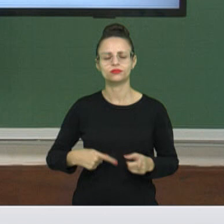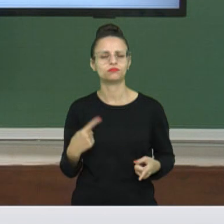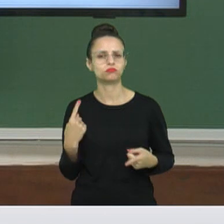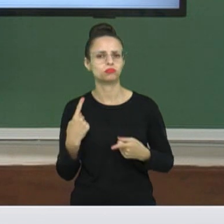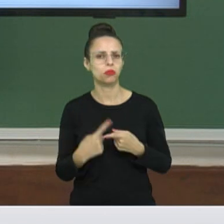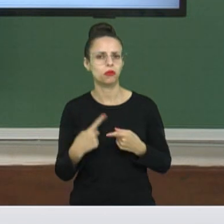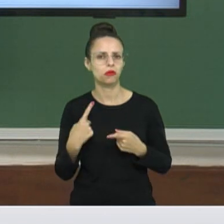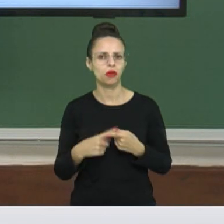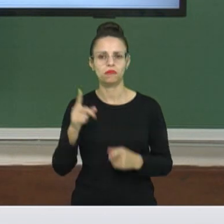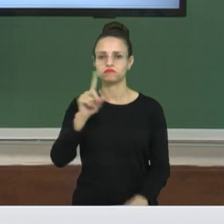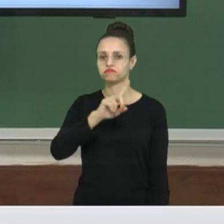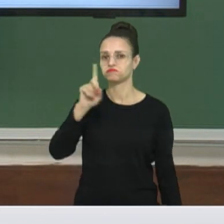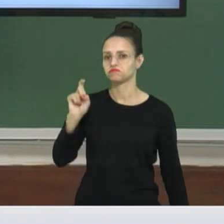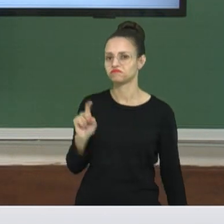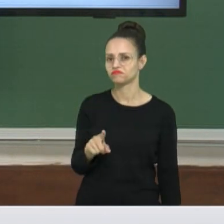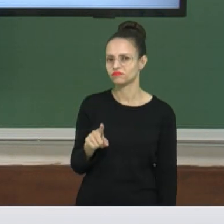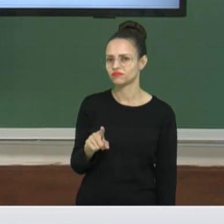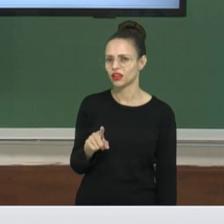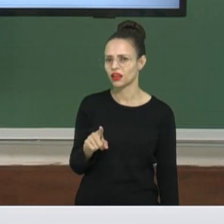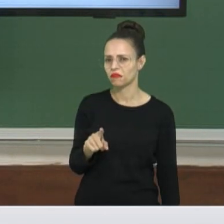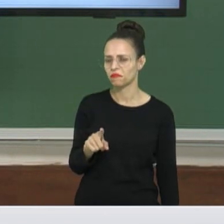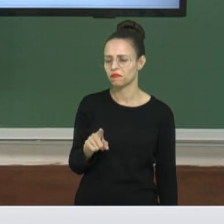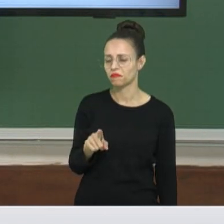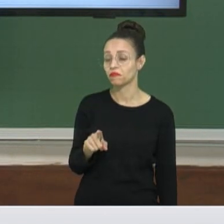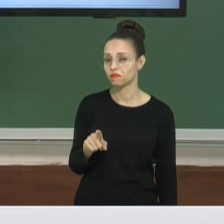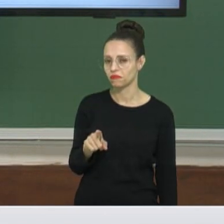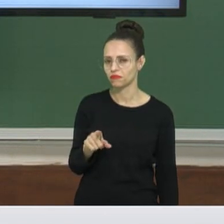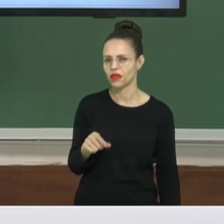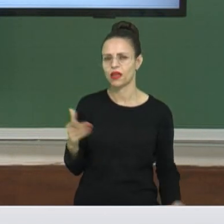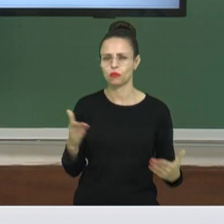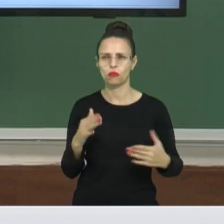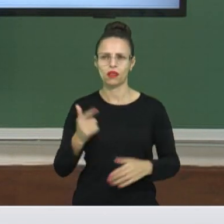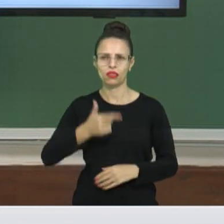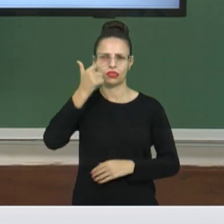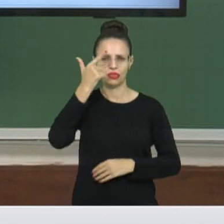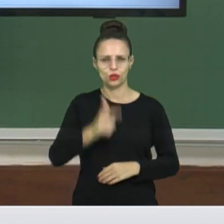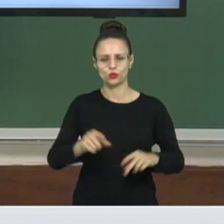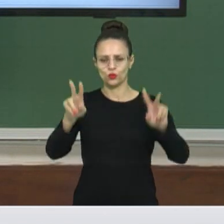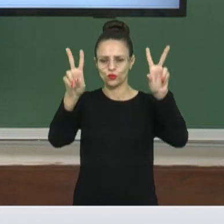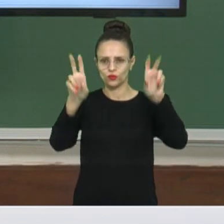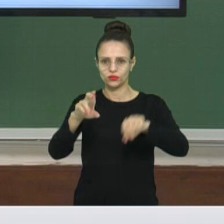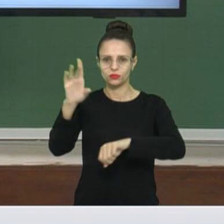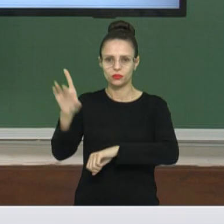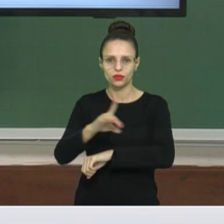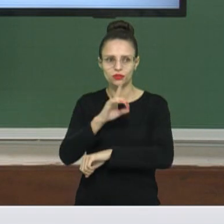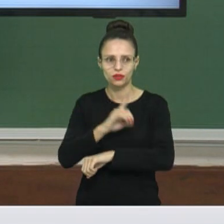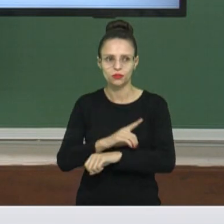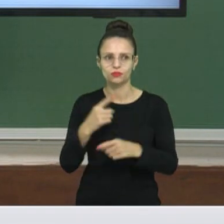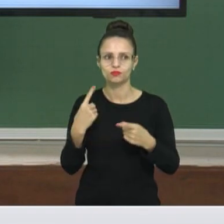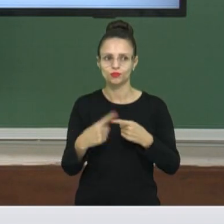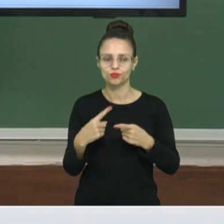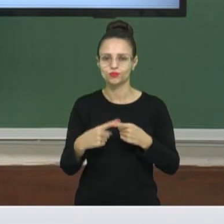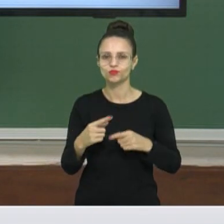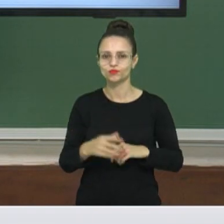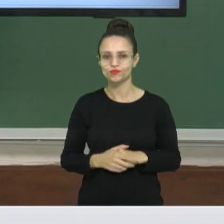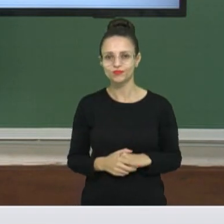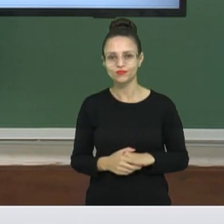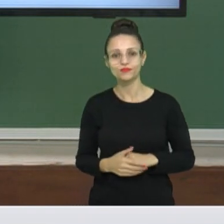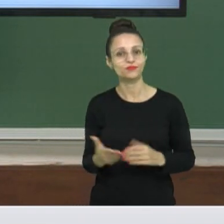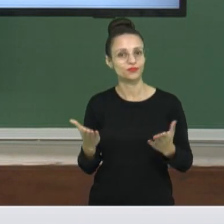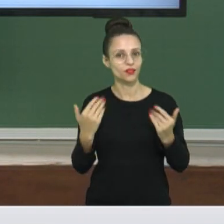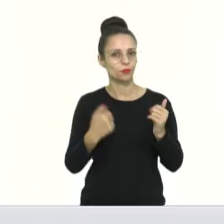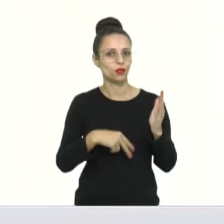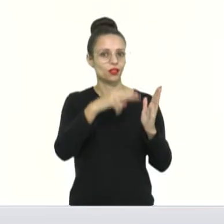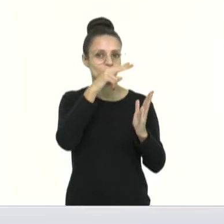que será que nós estamos retomando o tema dengue? Vamos ler